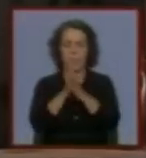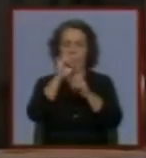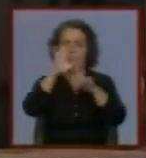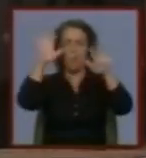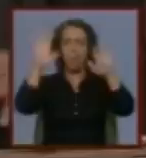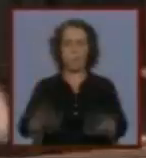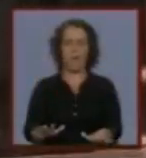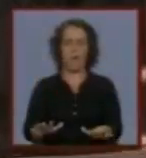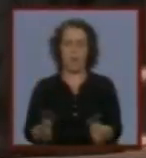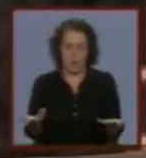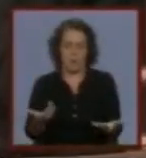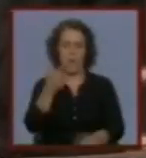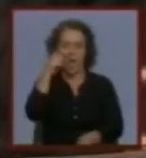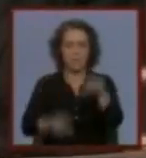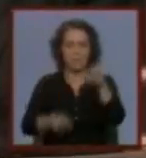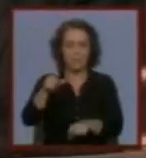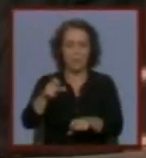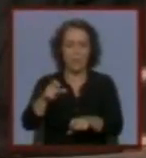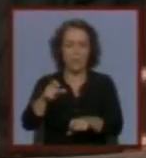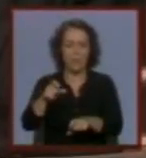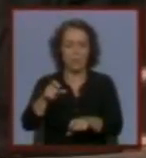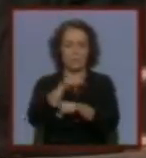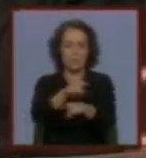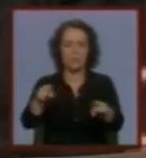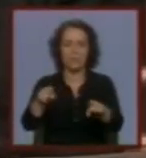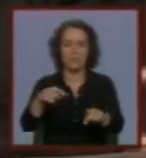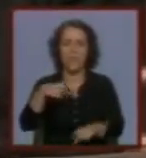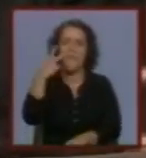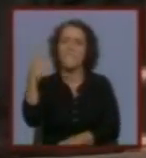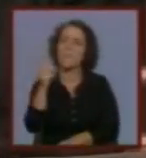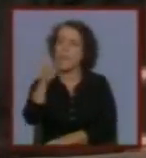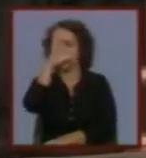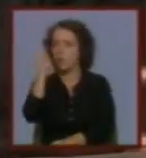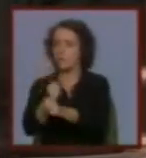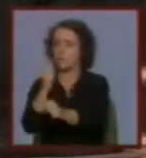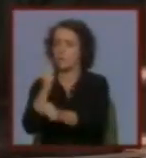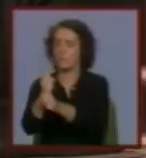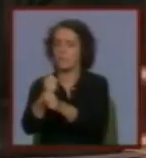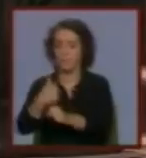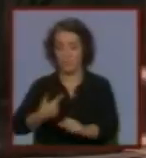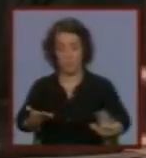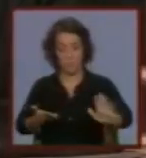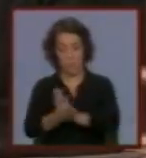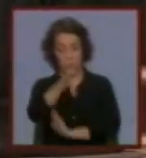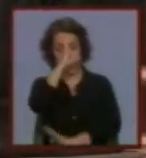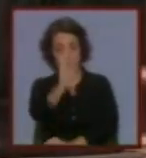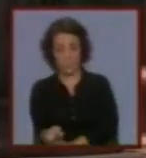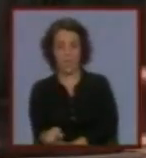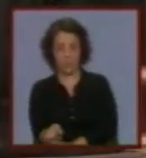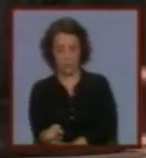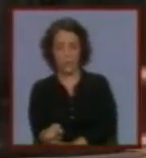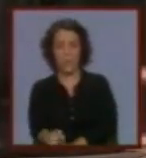absoluta as pessoas viviam da função pública e quando eu entrei para o governo